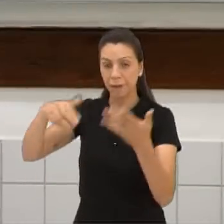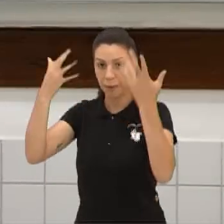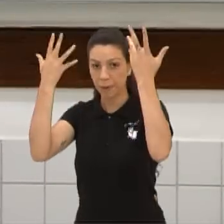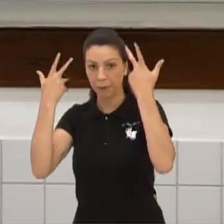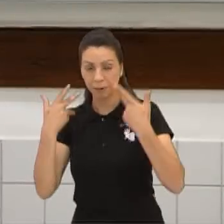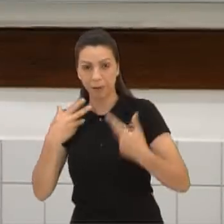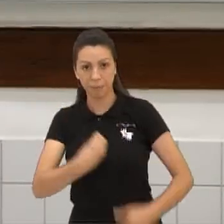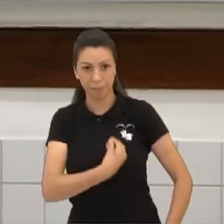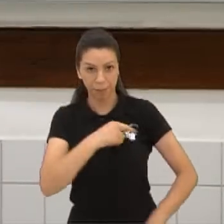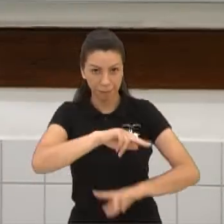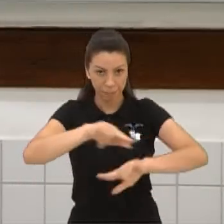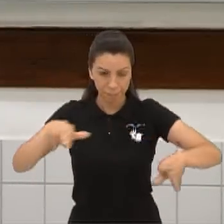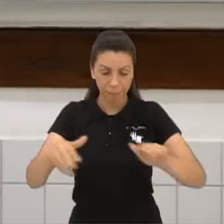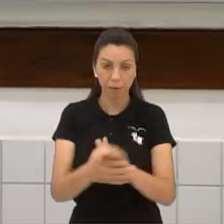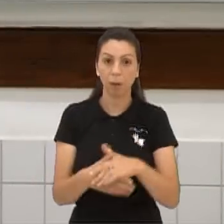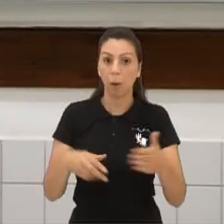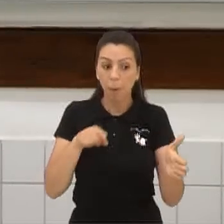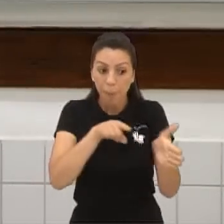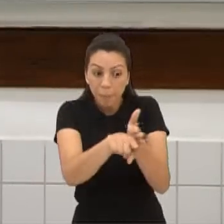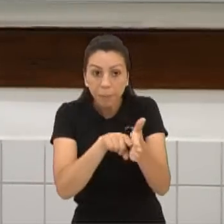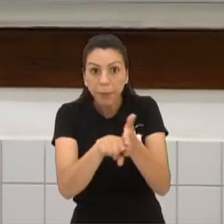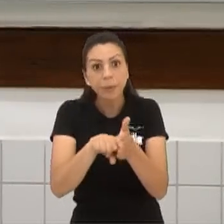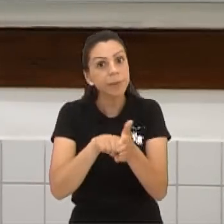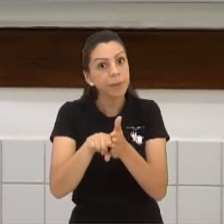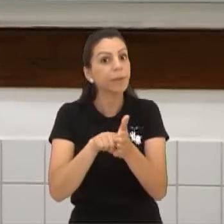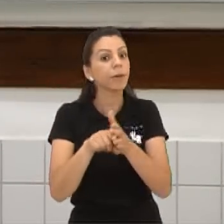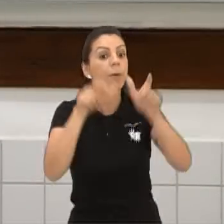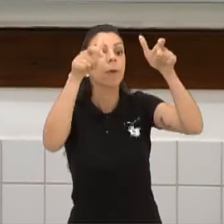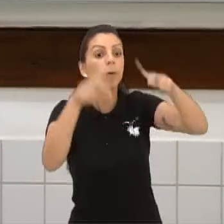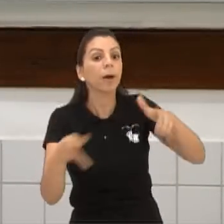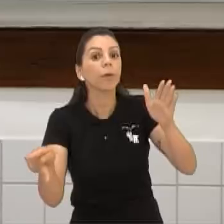Não esqueçam, hein? Pesquisem quais são as unidades de